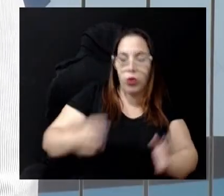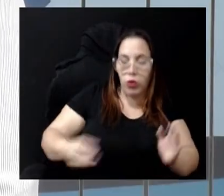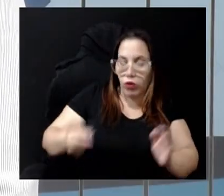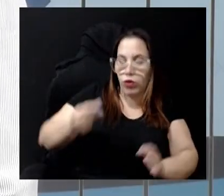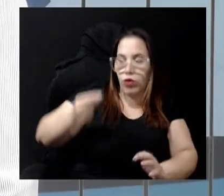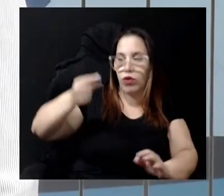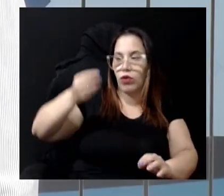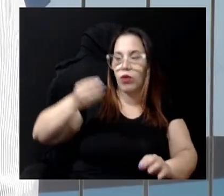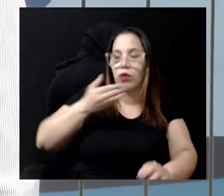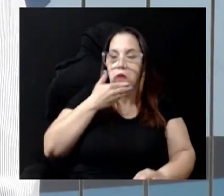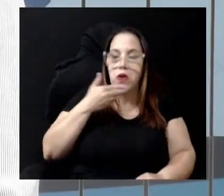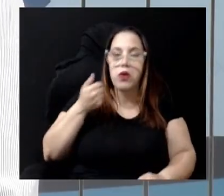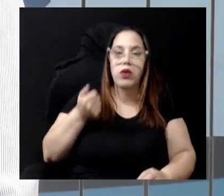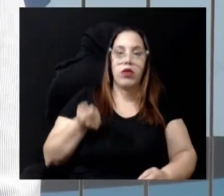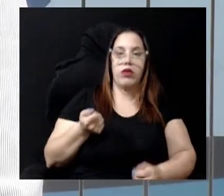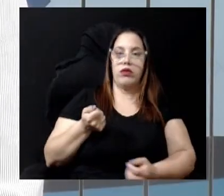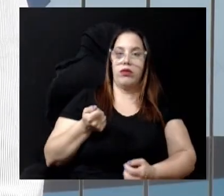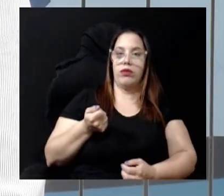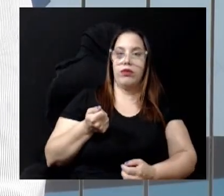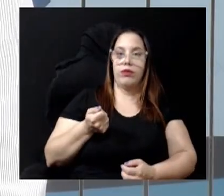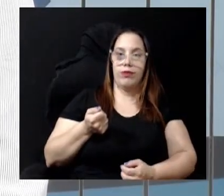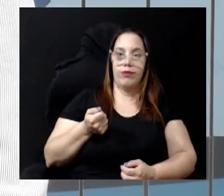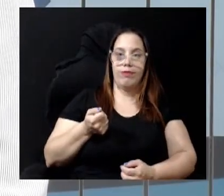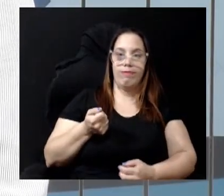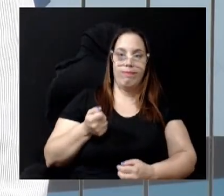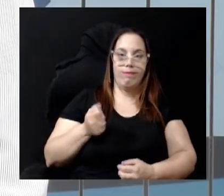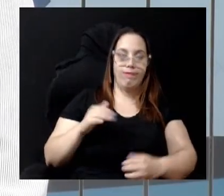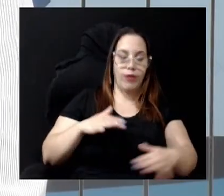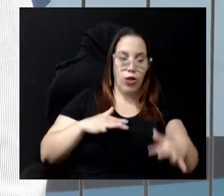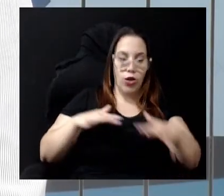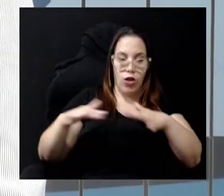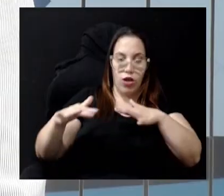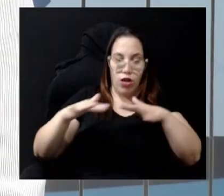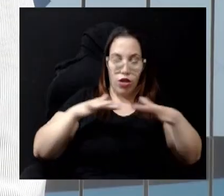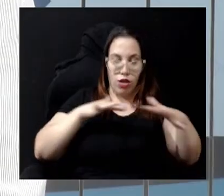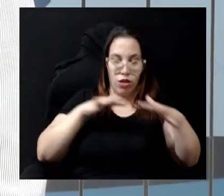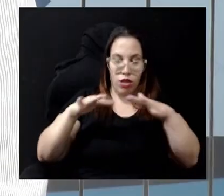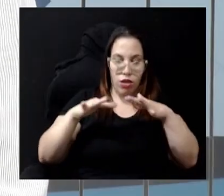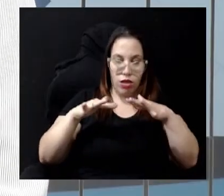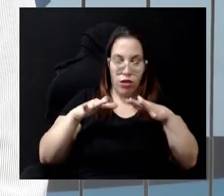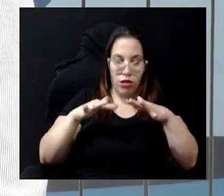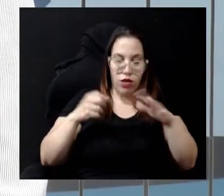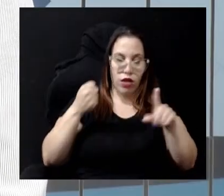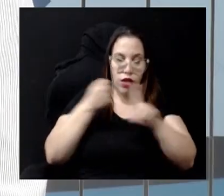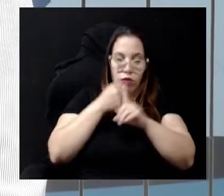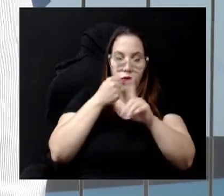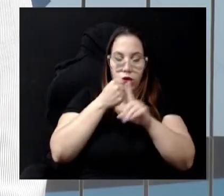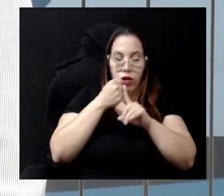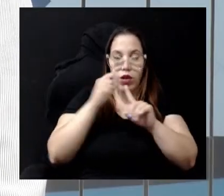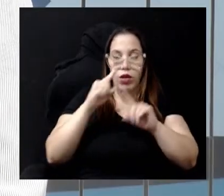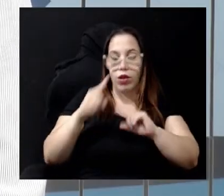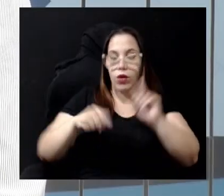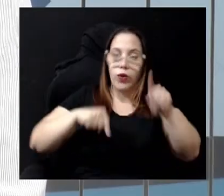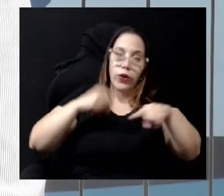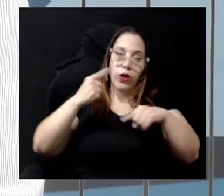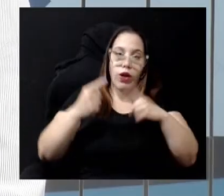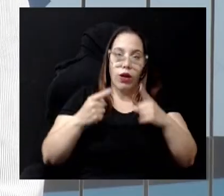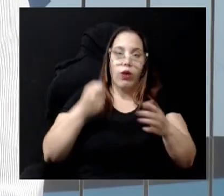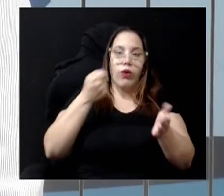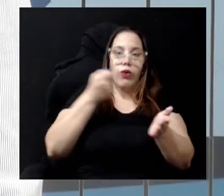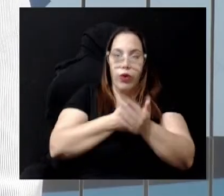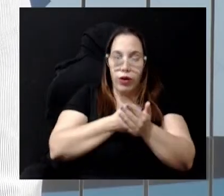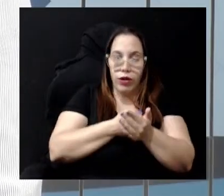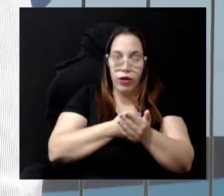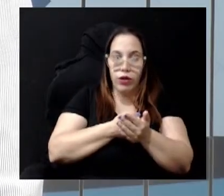condições, e toda a cadeia produtiva acaba gerando esse impacto. E algumas situações elas estão de fato com as questões